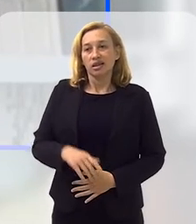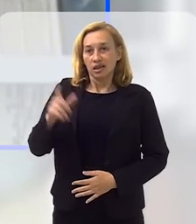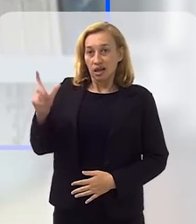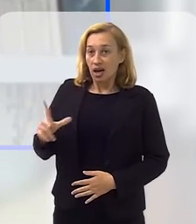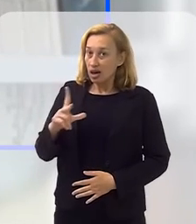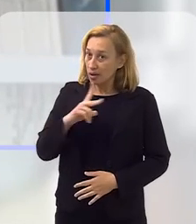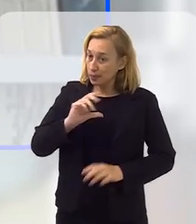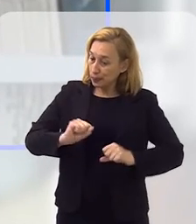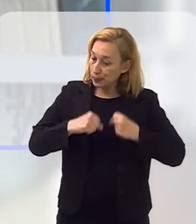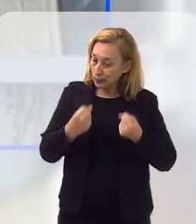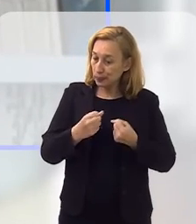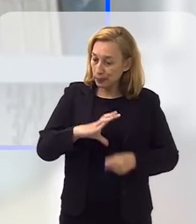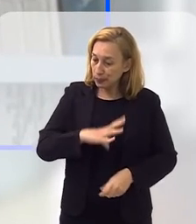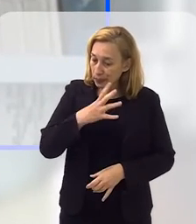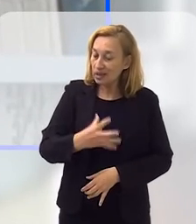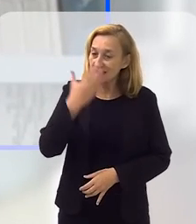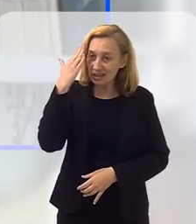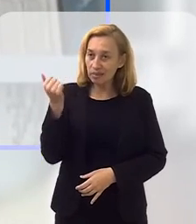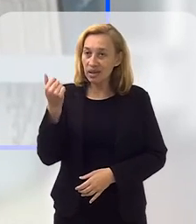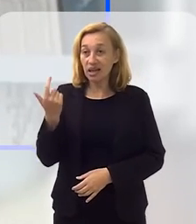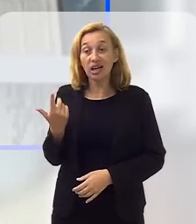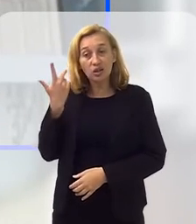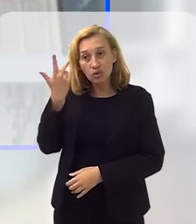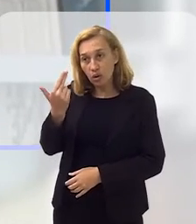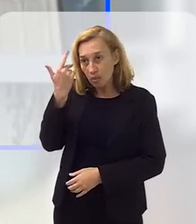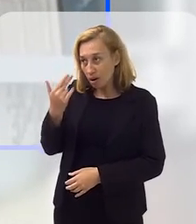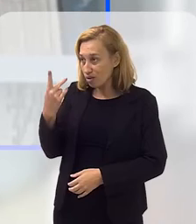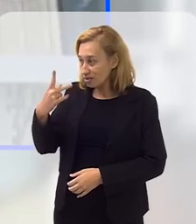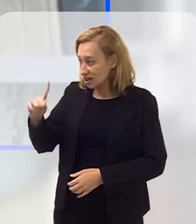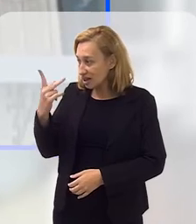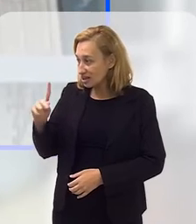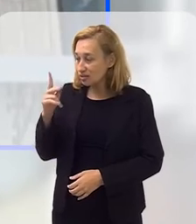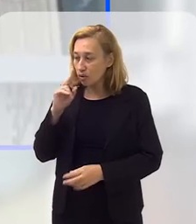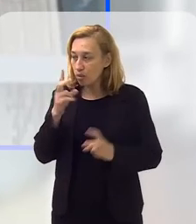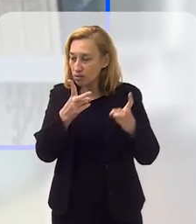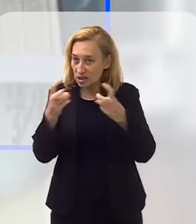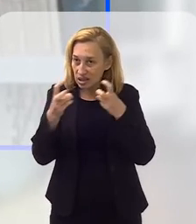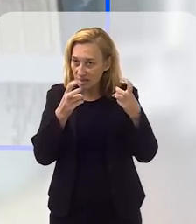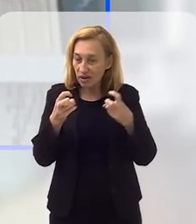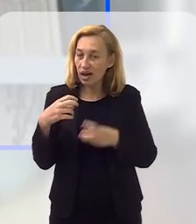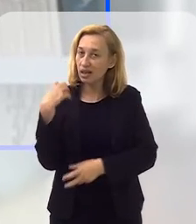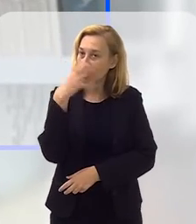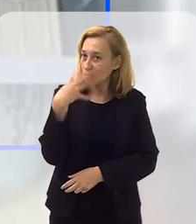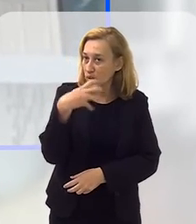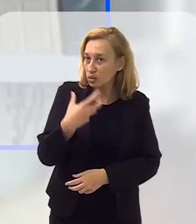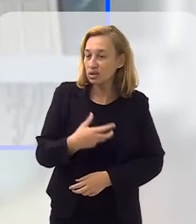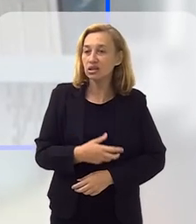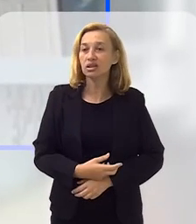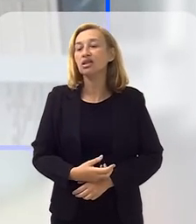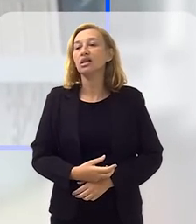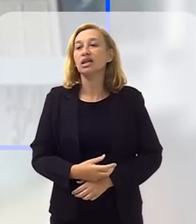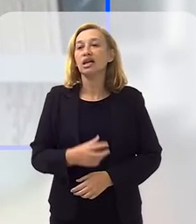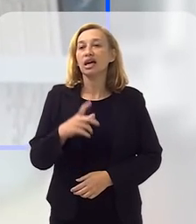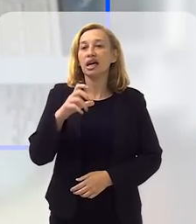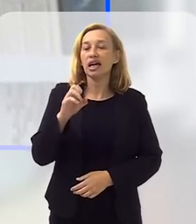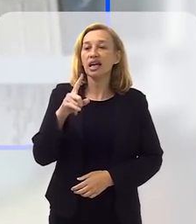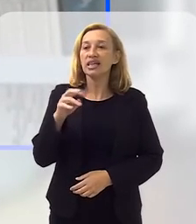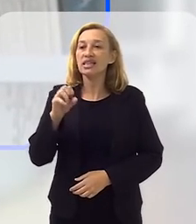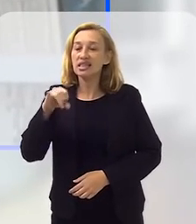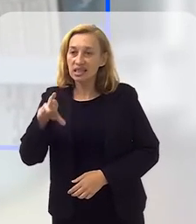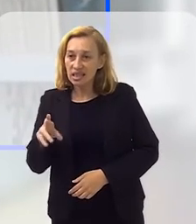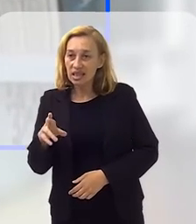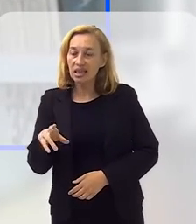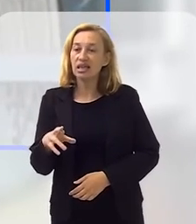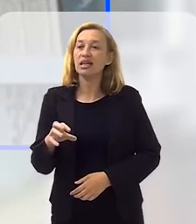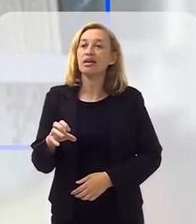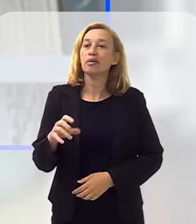e voz própria, né? A gente sabe que isso era muito comum. Se a gente pegar de personagens, personalidades da música, Alessi Brandão